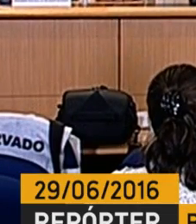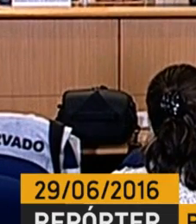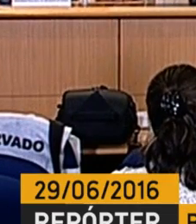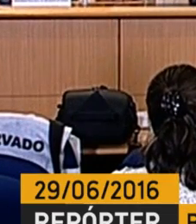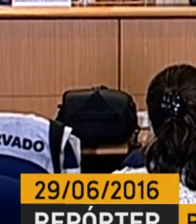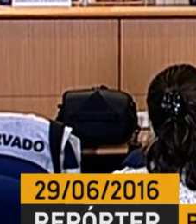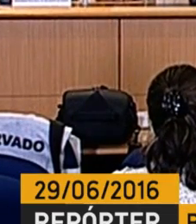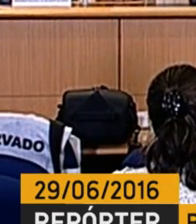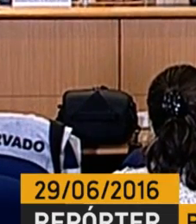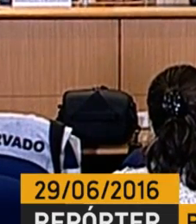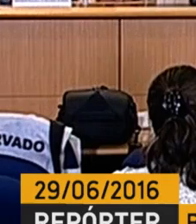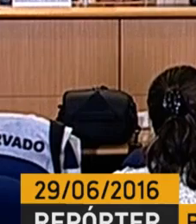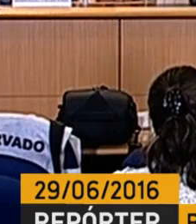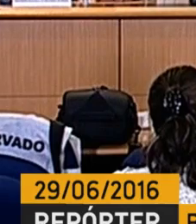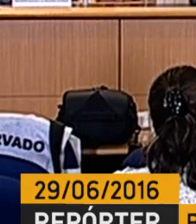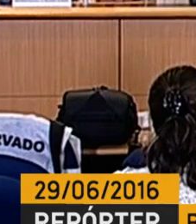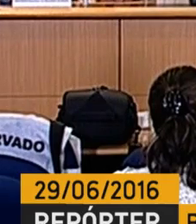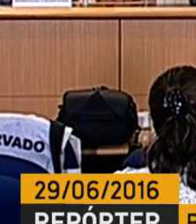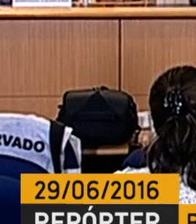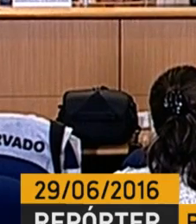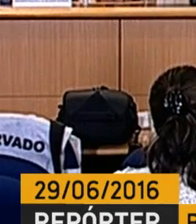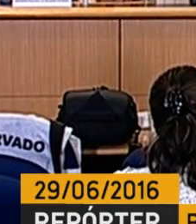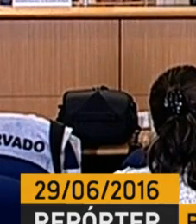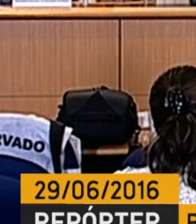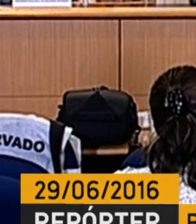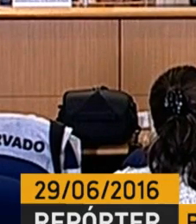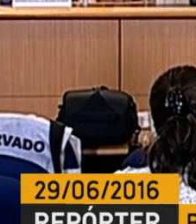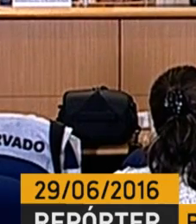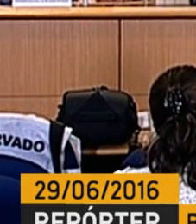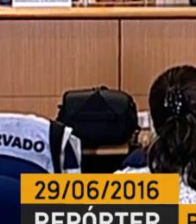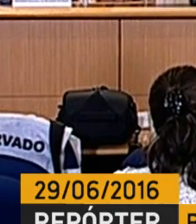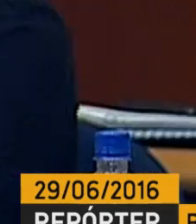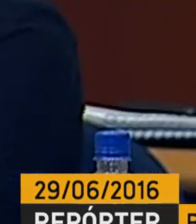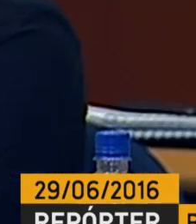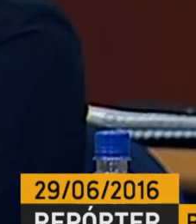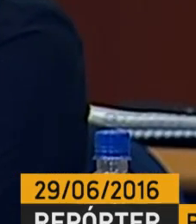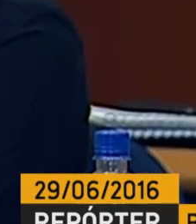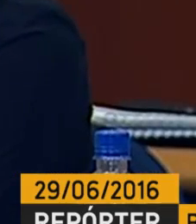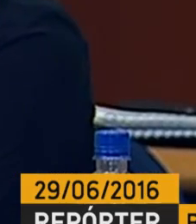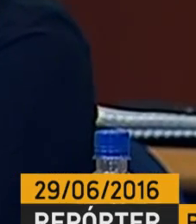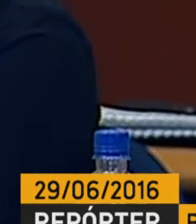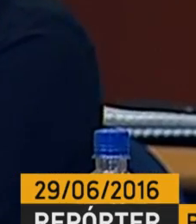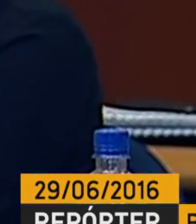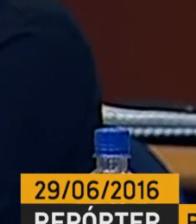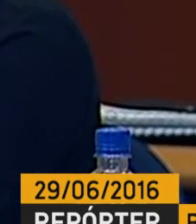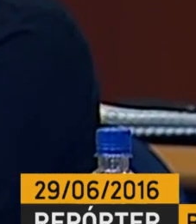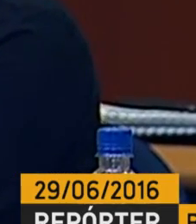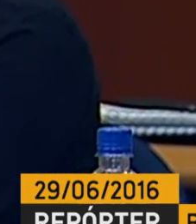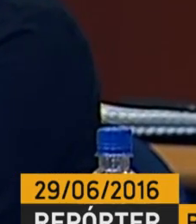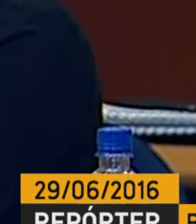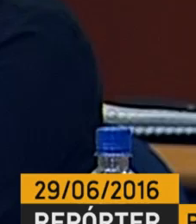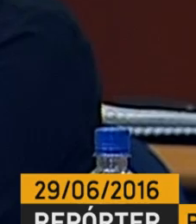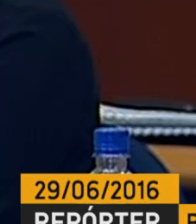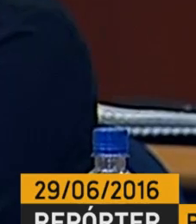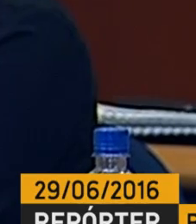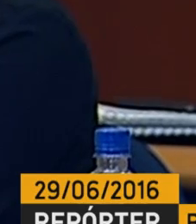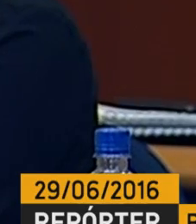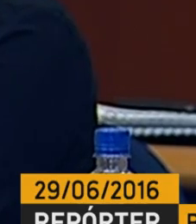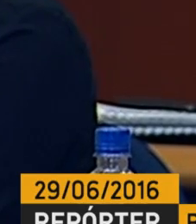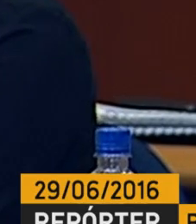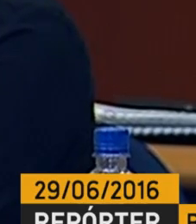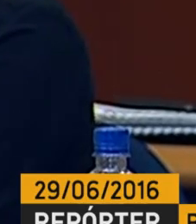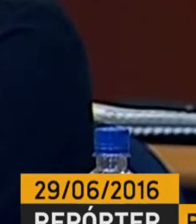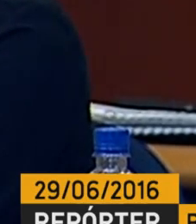gentileza o que que acontece com as empresas que toparam fazer esse acordo mais não cumpriram por algum motivo se há algum tipo